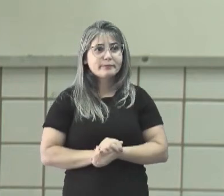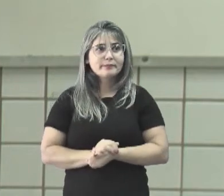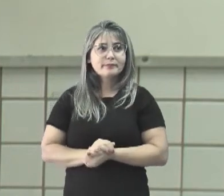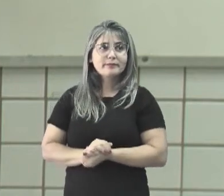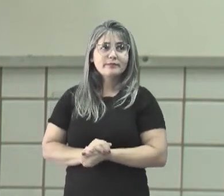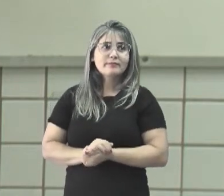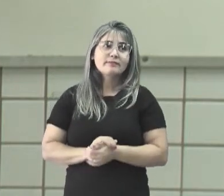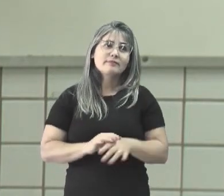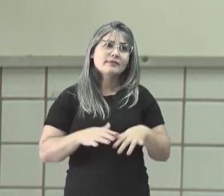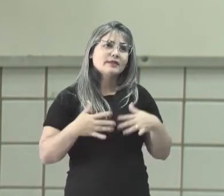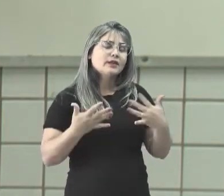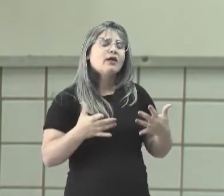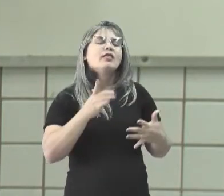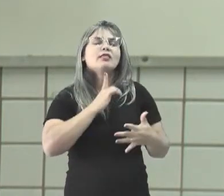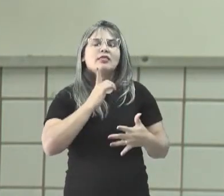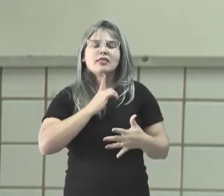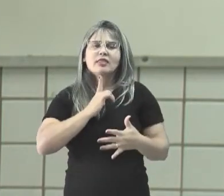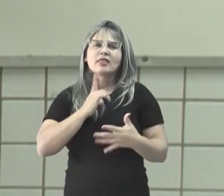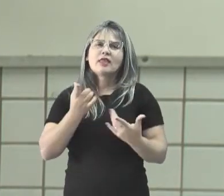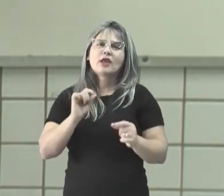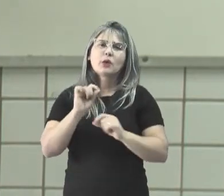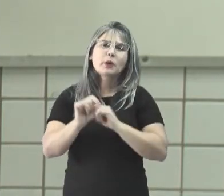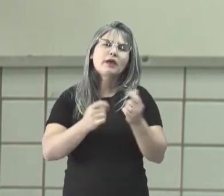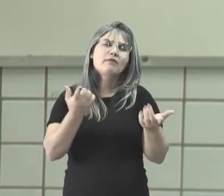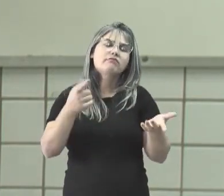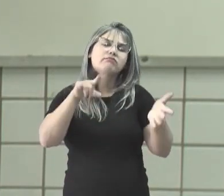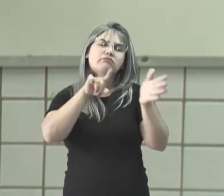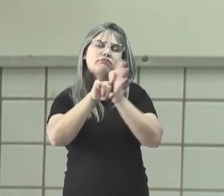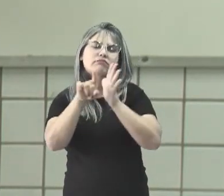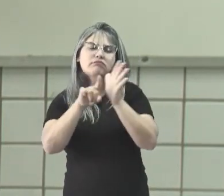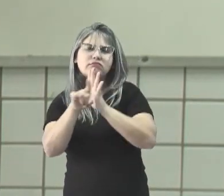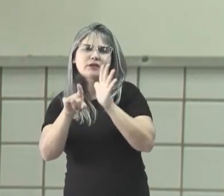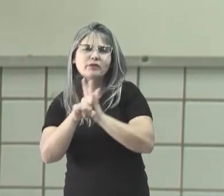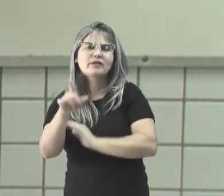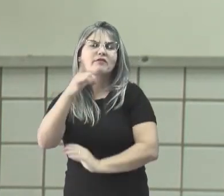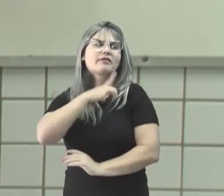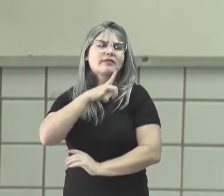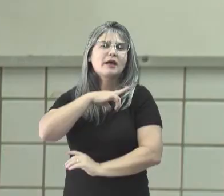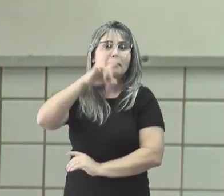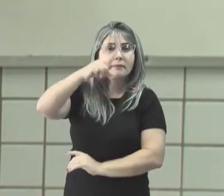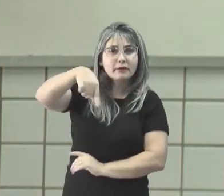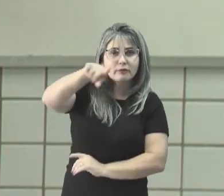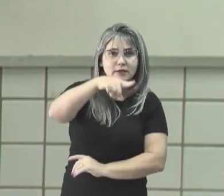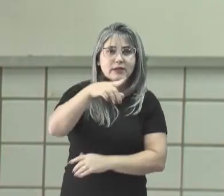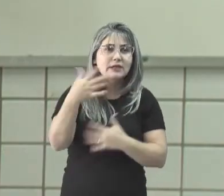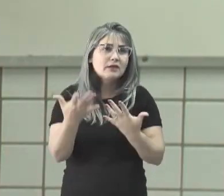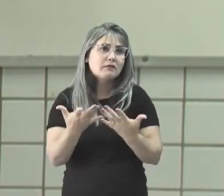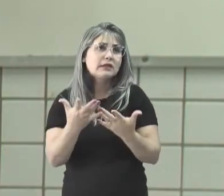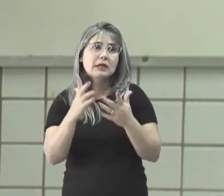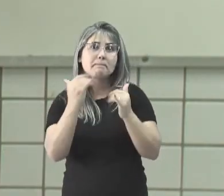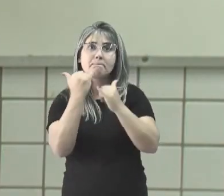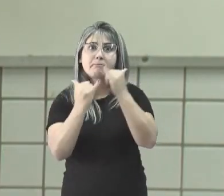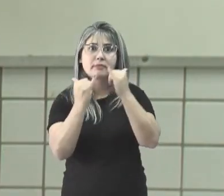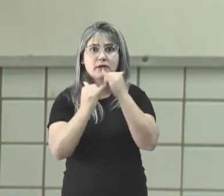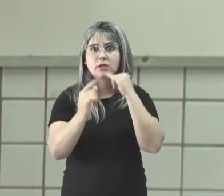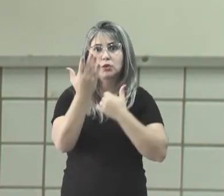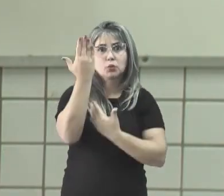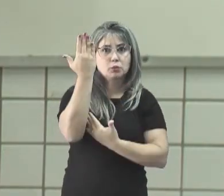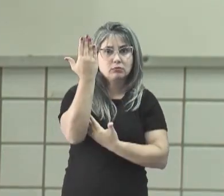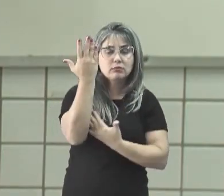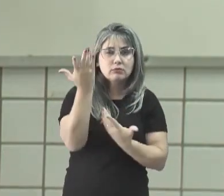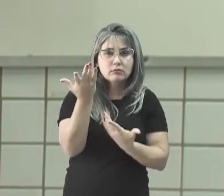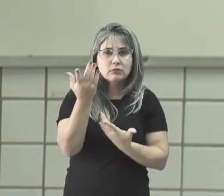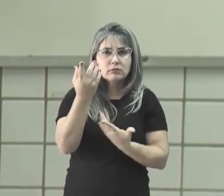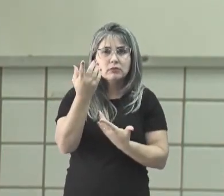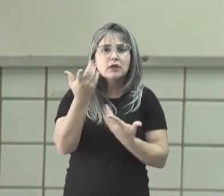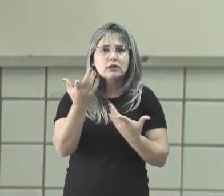Então, muitas questões que vão aparecer para vocês vão estar mais ou menos nesse esquema aqui, beleza? Saber se você sabe